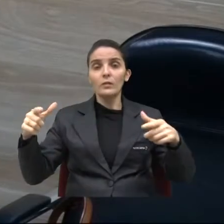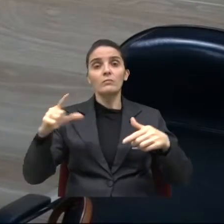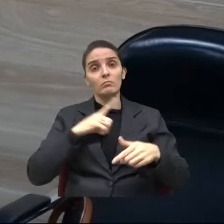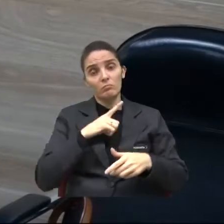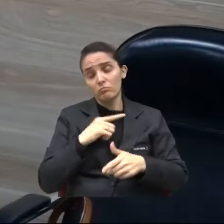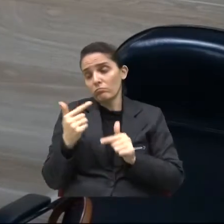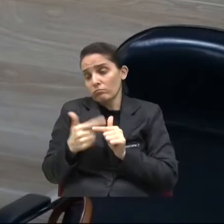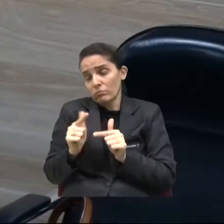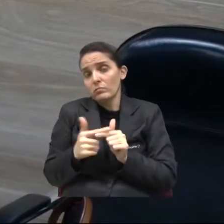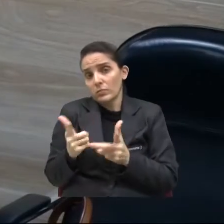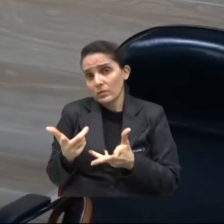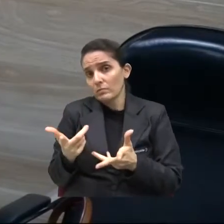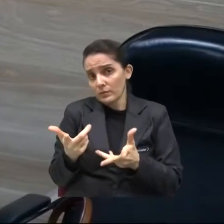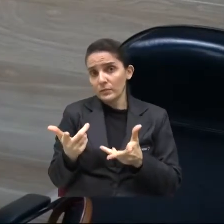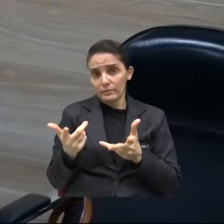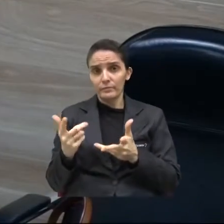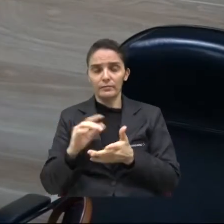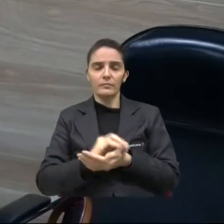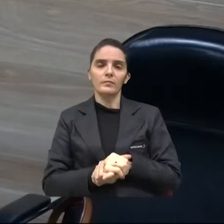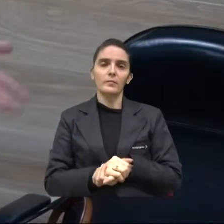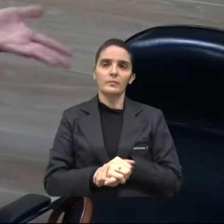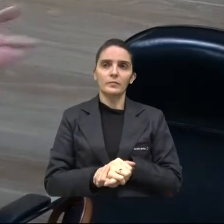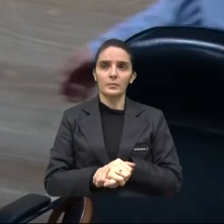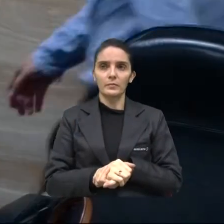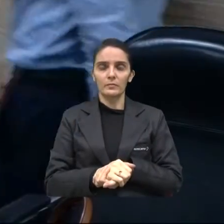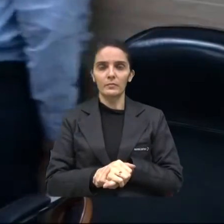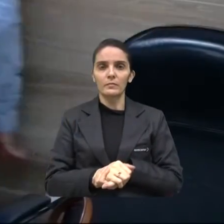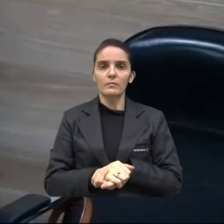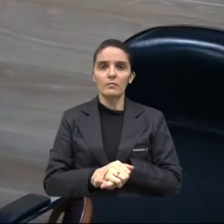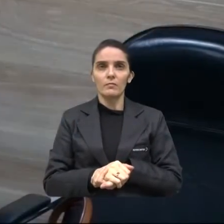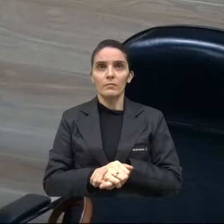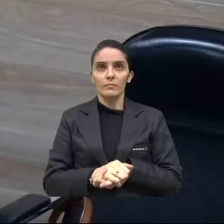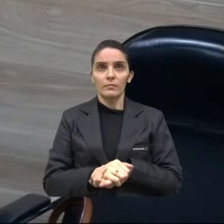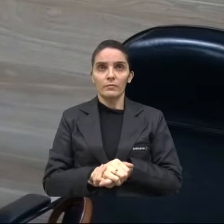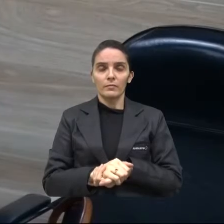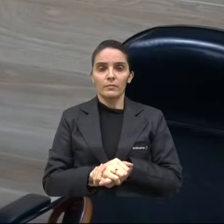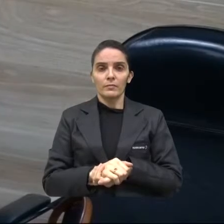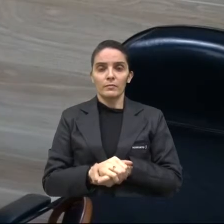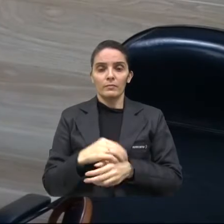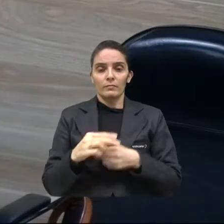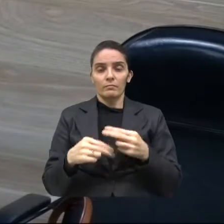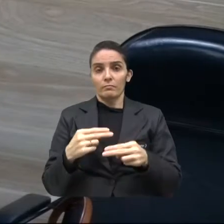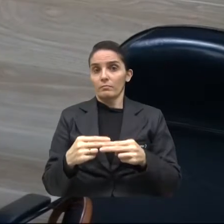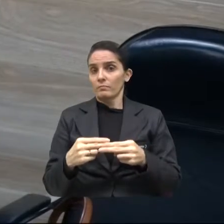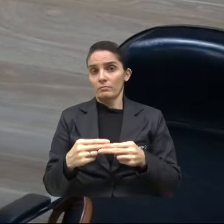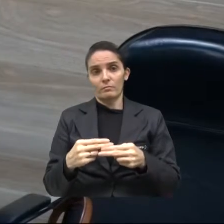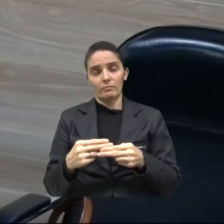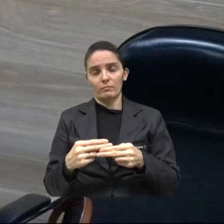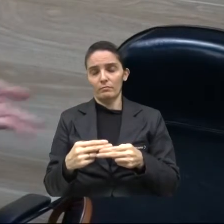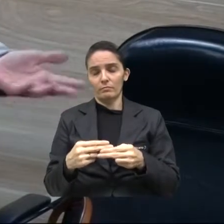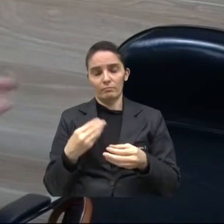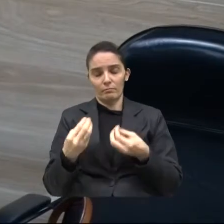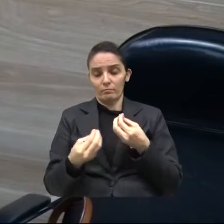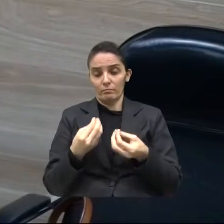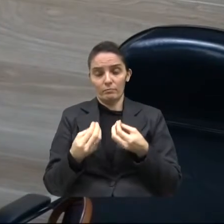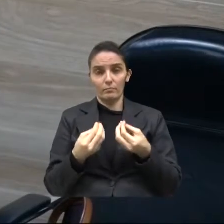empecilhos naturais e os criados por nós mesmos, né? Então, isso não vai impedir a cidade de